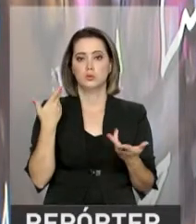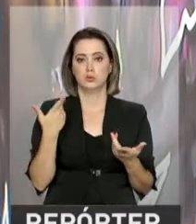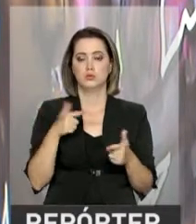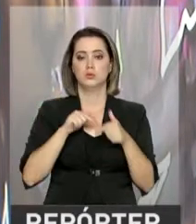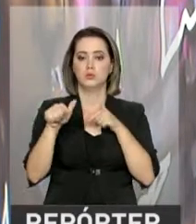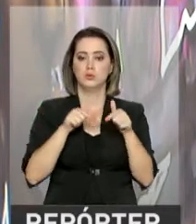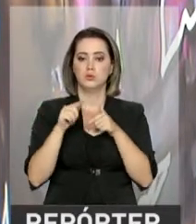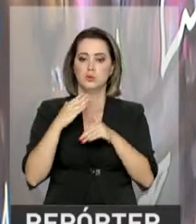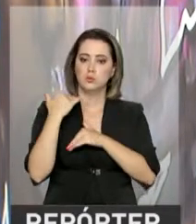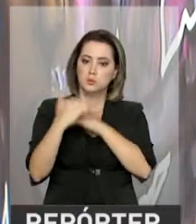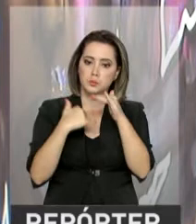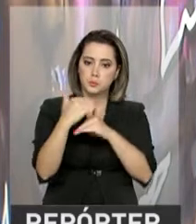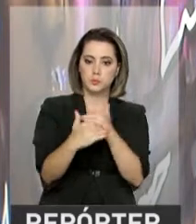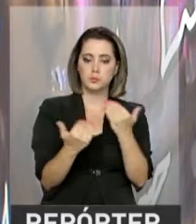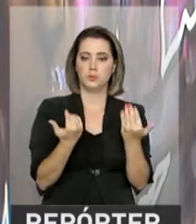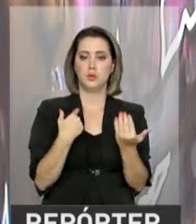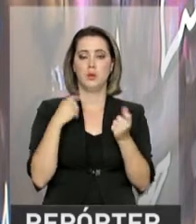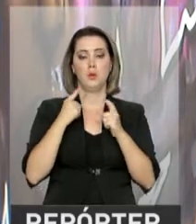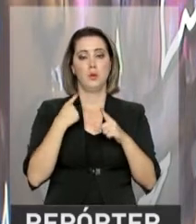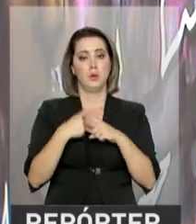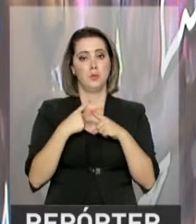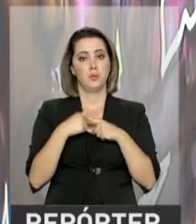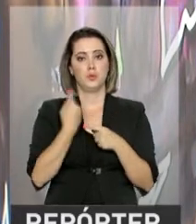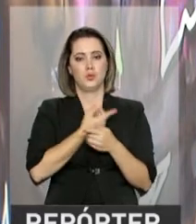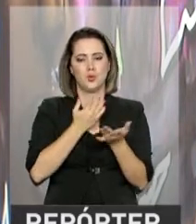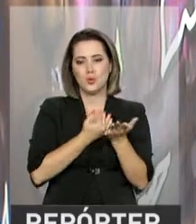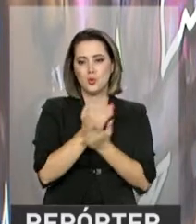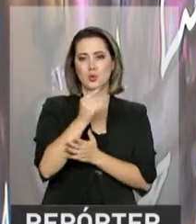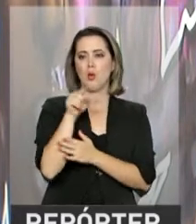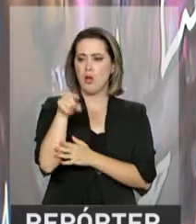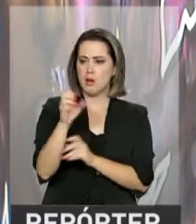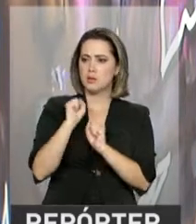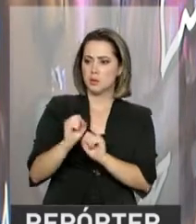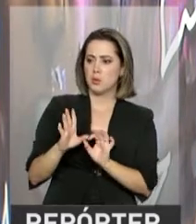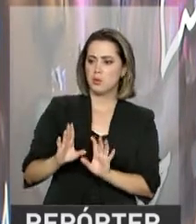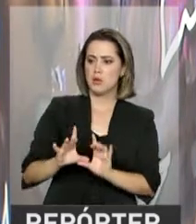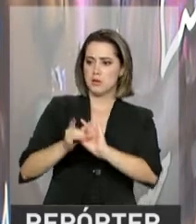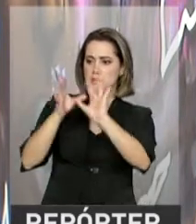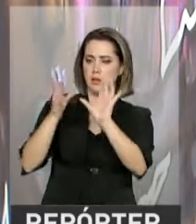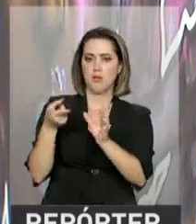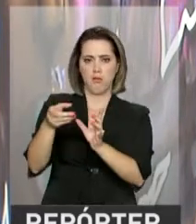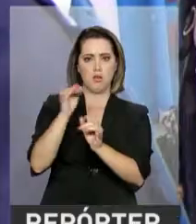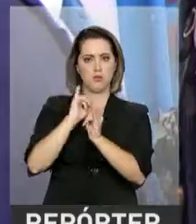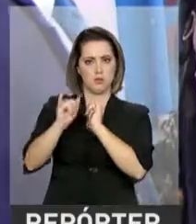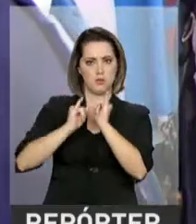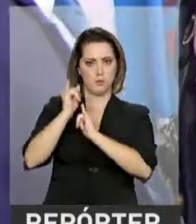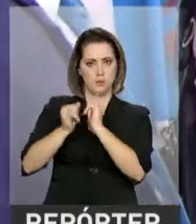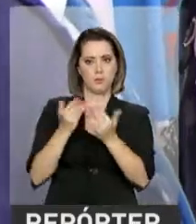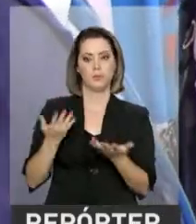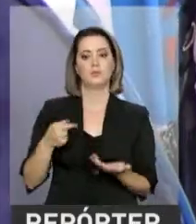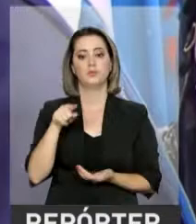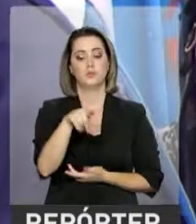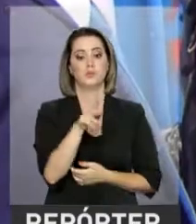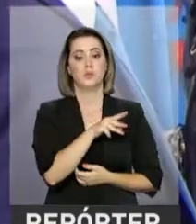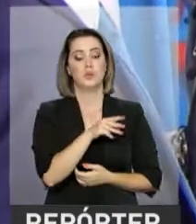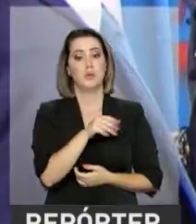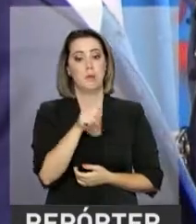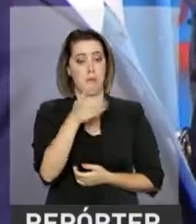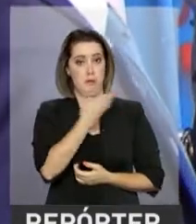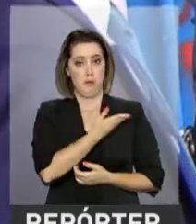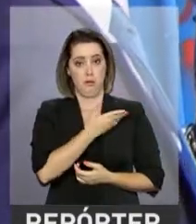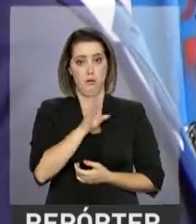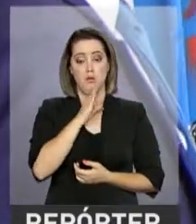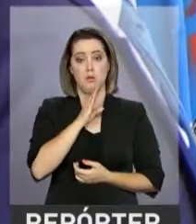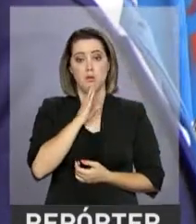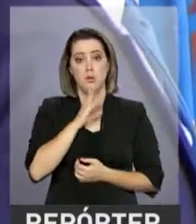vocês em sustentabilidade porque a gente parte do princípio que eles têm de se apoderar das suas informações marcela temer conheceu as oficinas